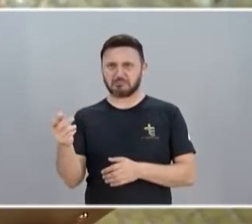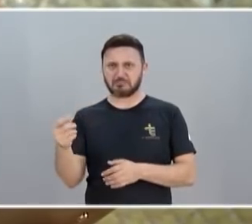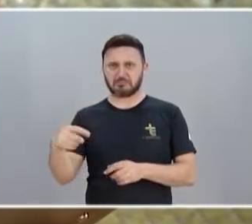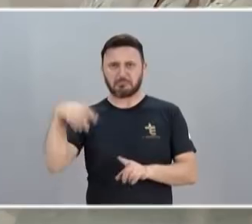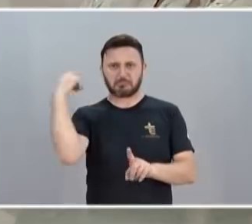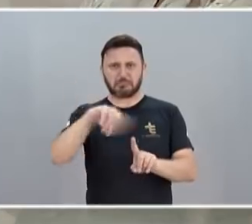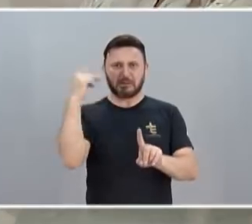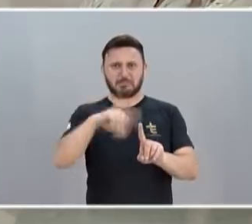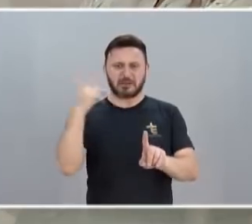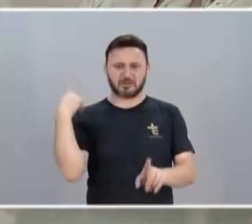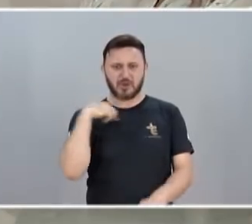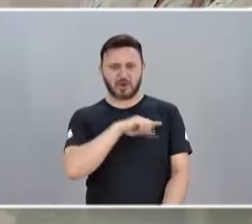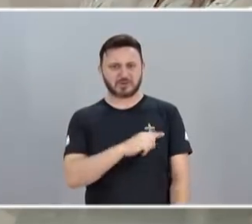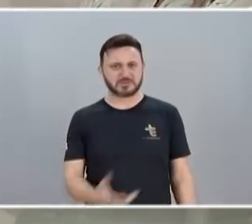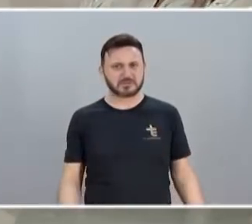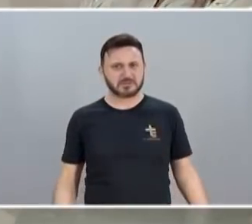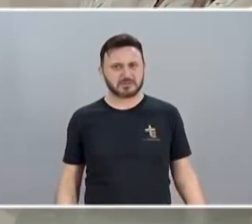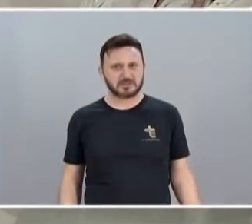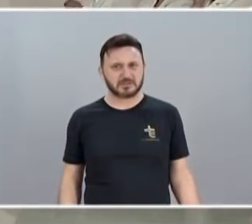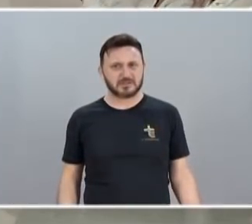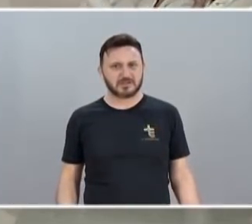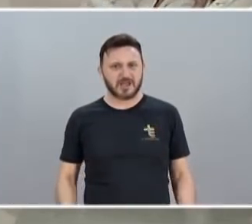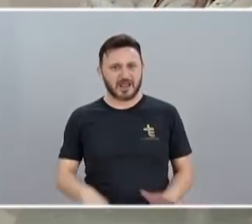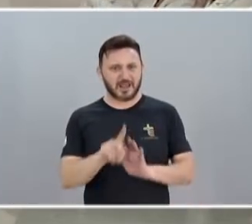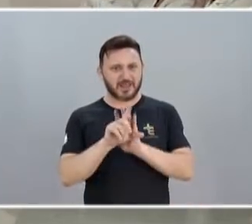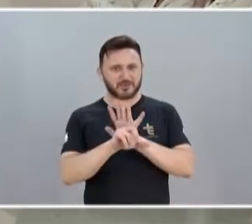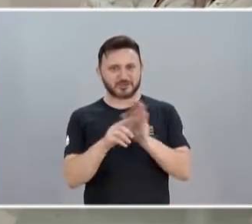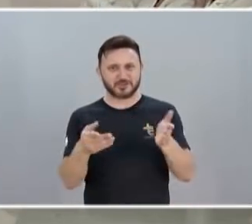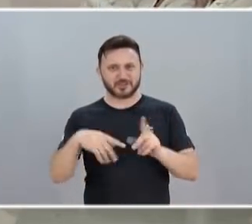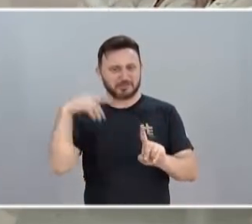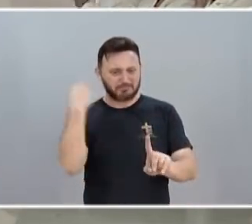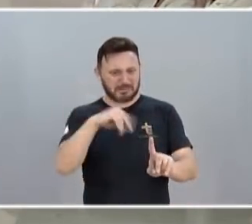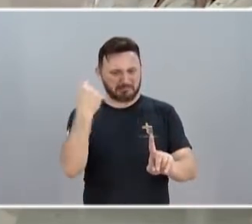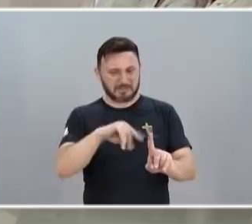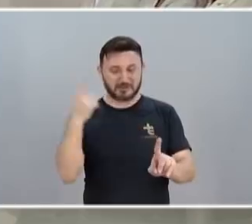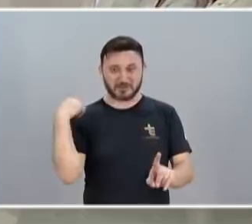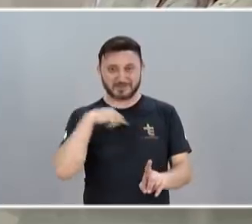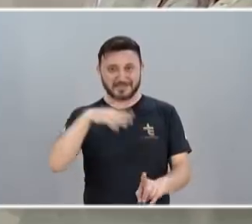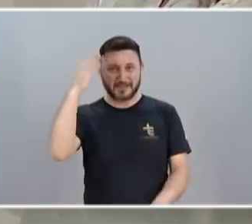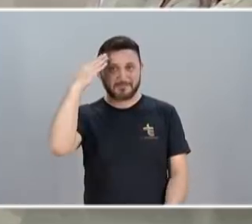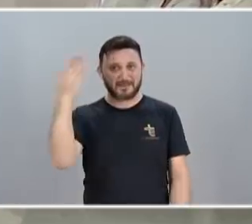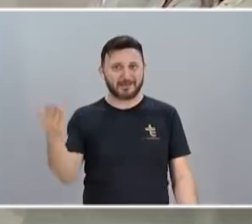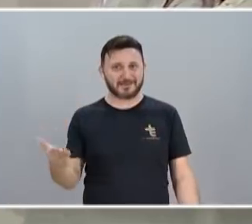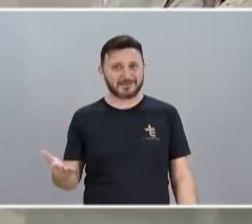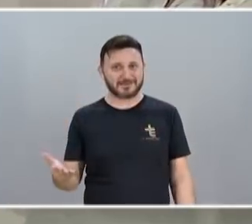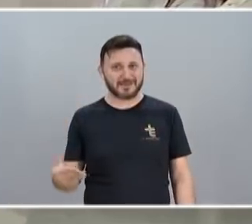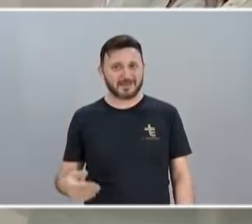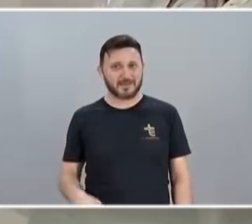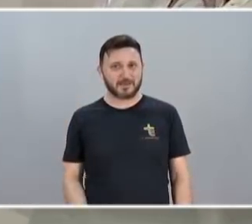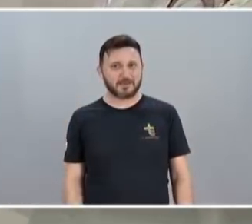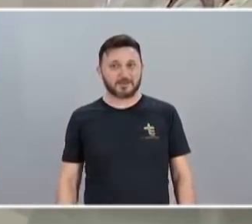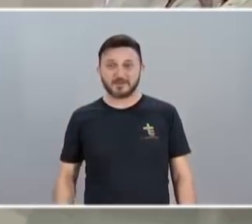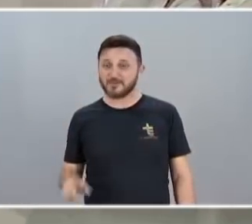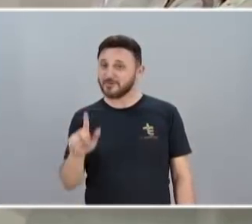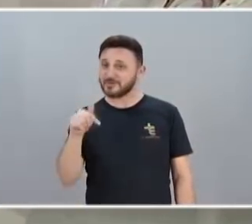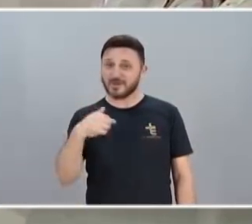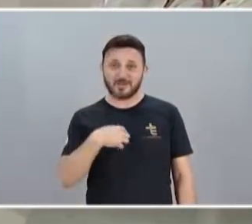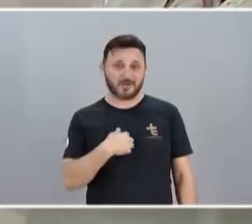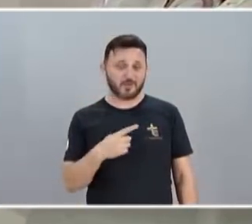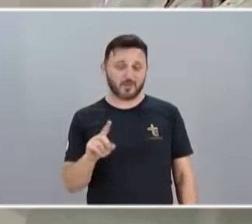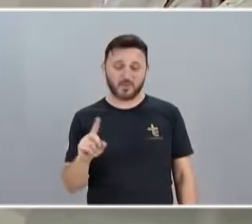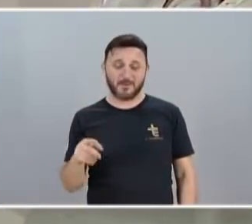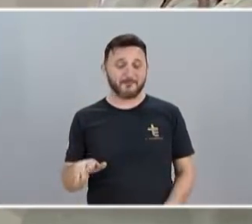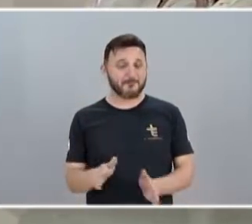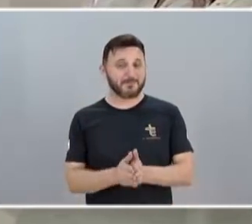a gente vai sair daqui cabeça chata, com um galo na cabeça. Não sou eu, gente.